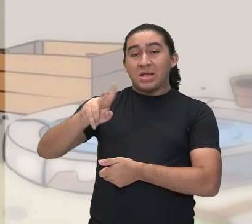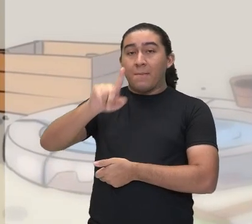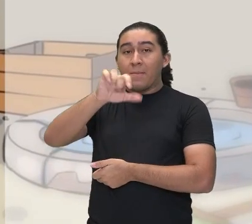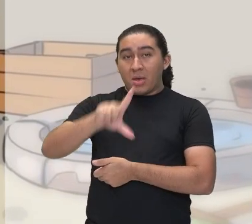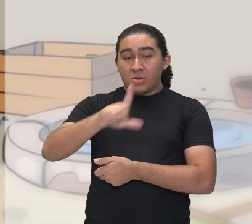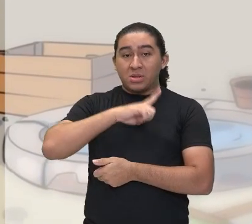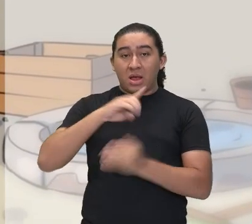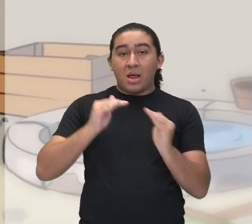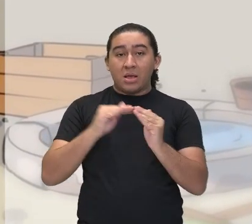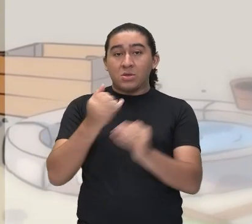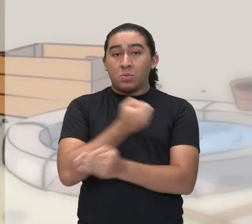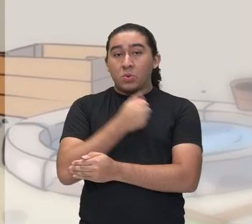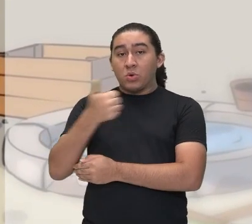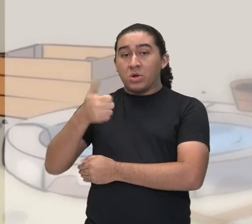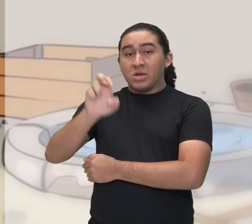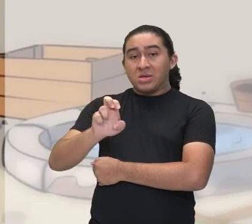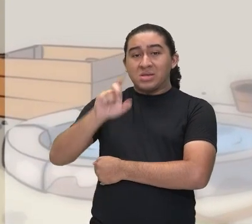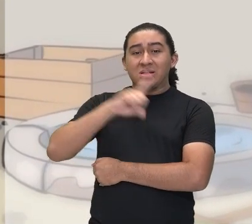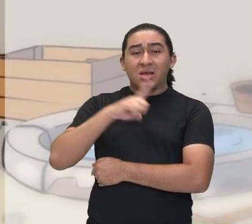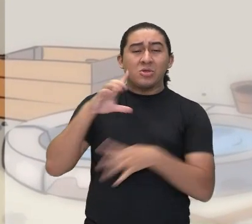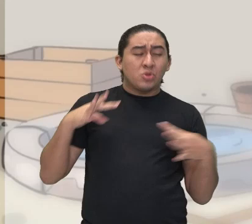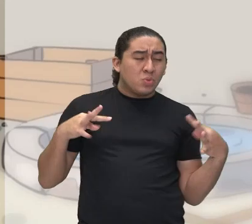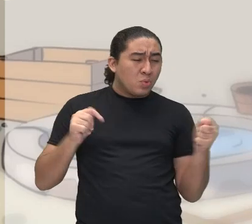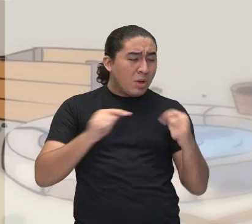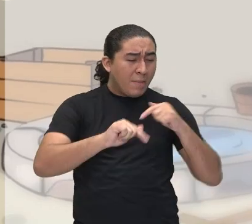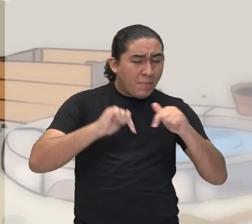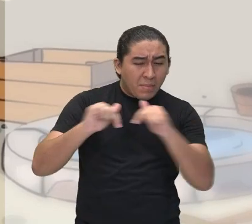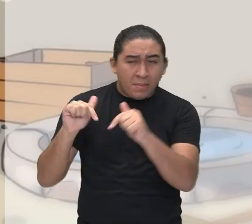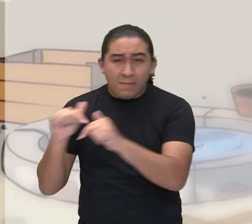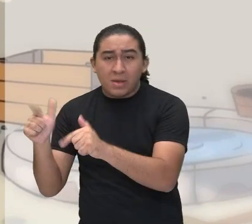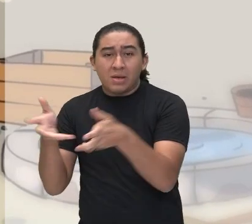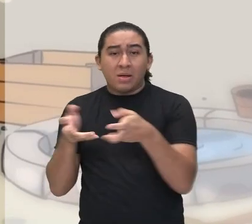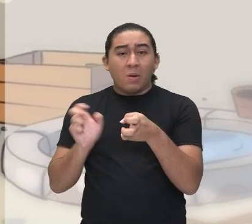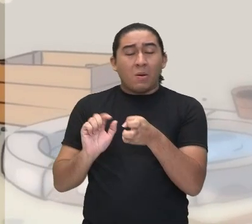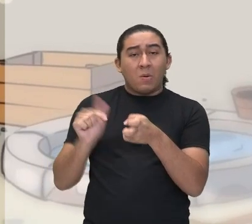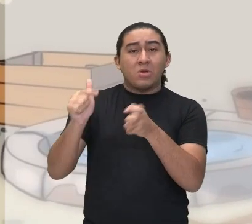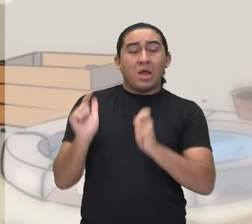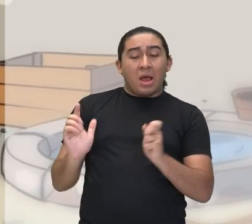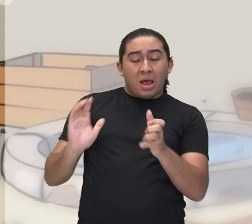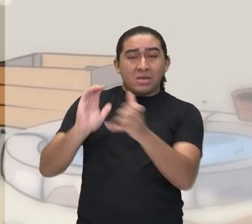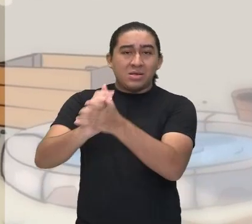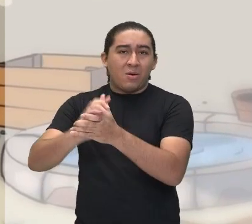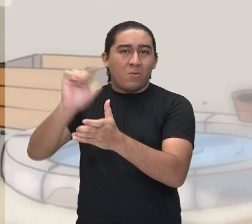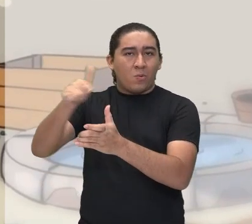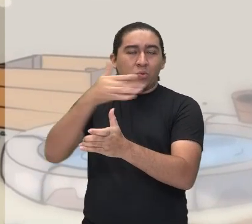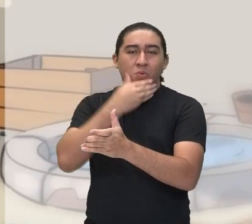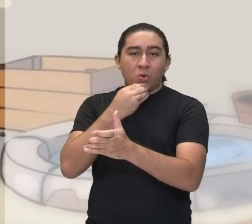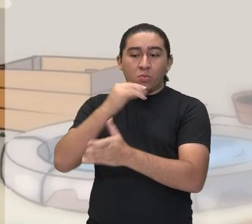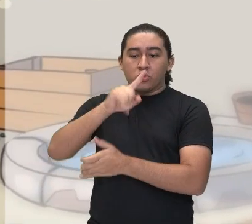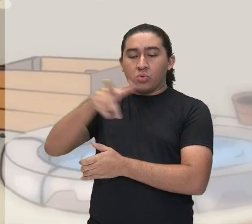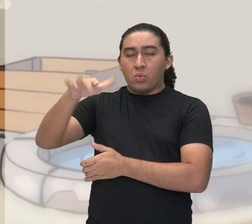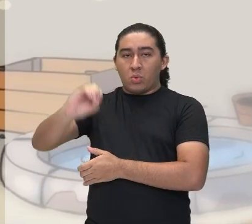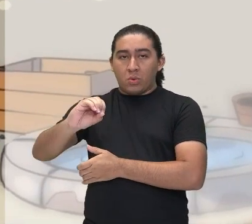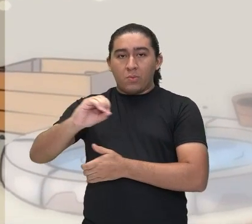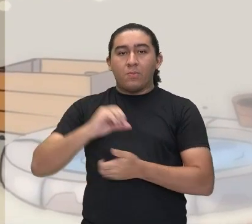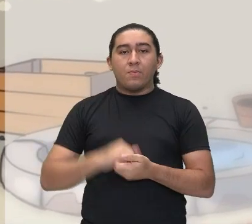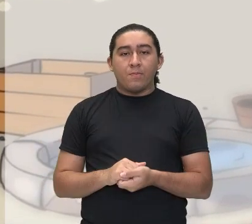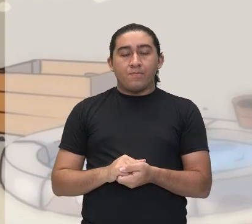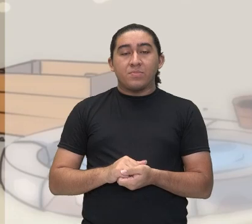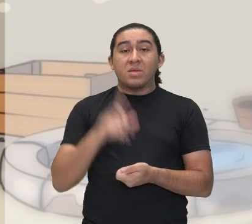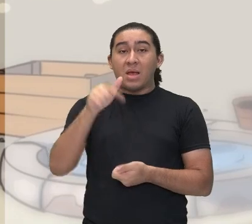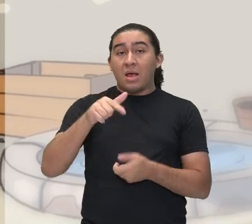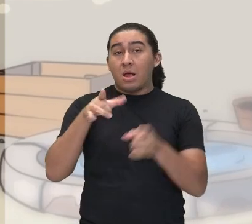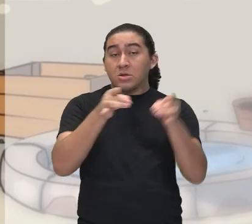Casa 15, sacrificou tudo para educar Pombinha e casá-la com João da Costa, um moço do